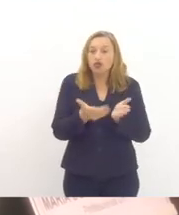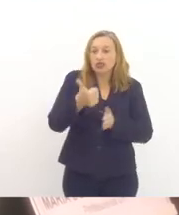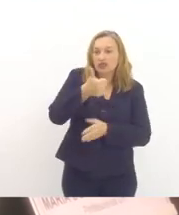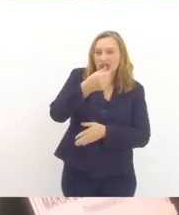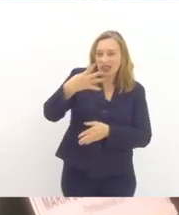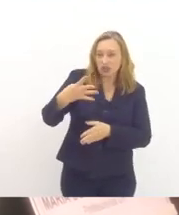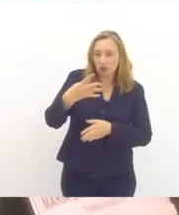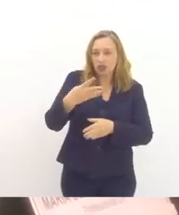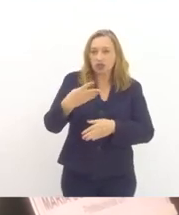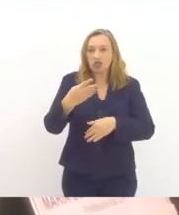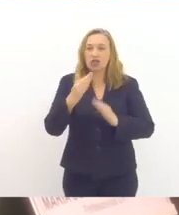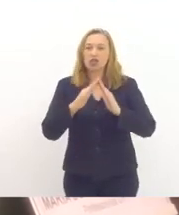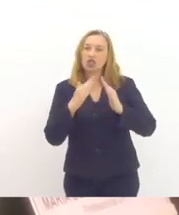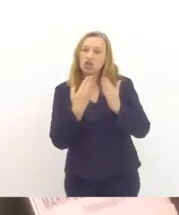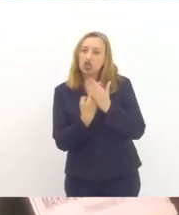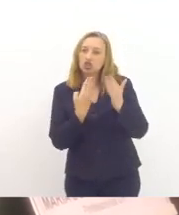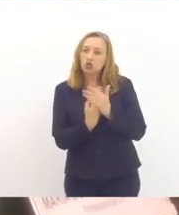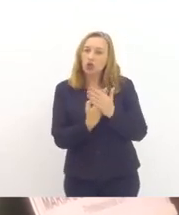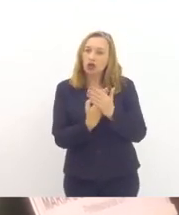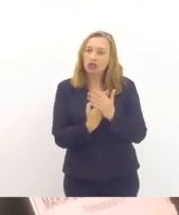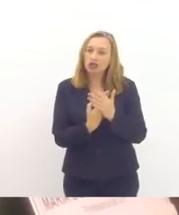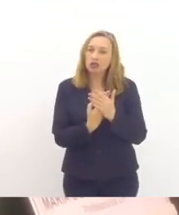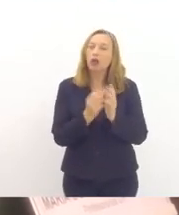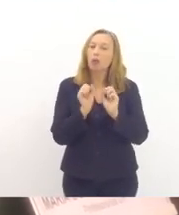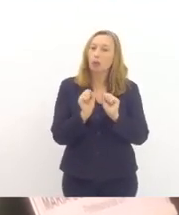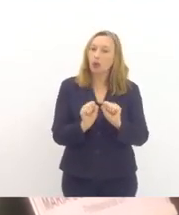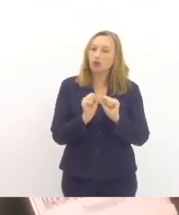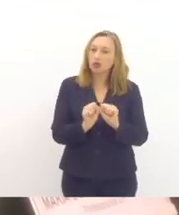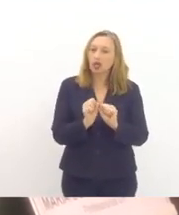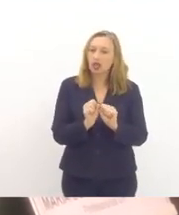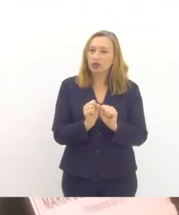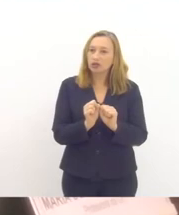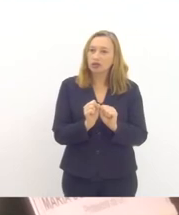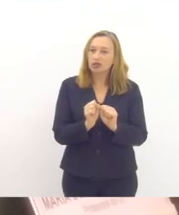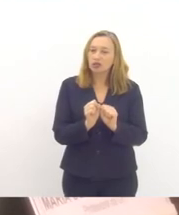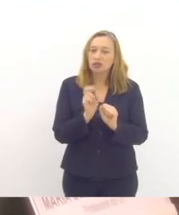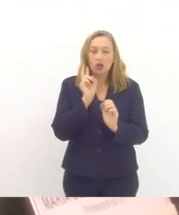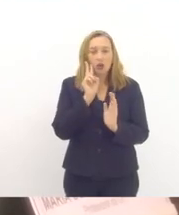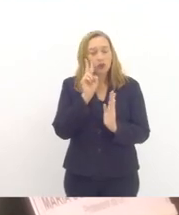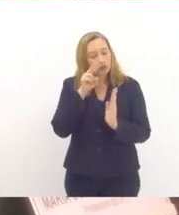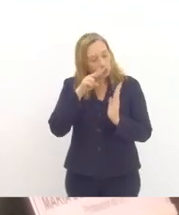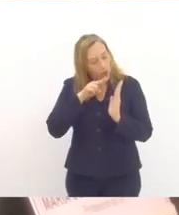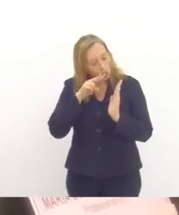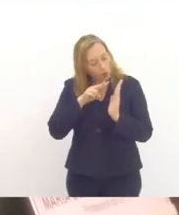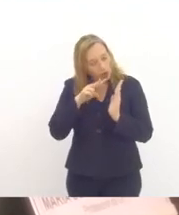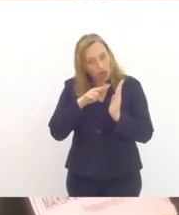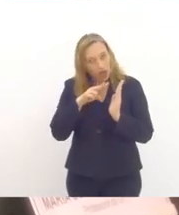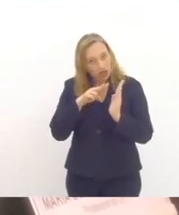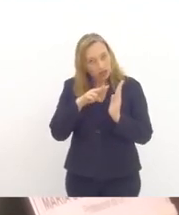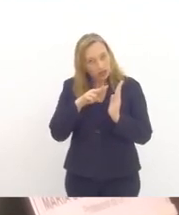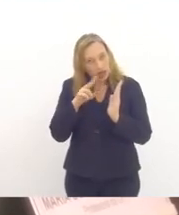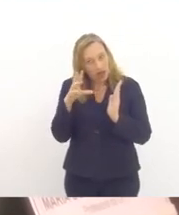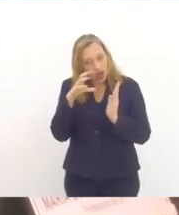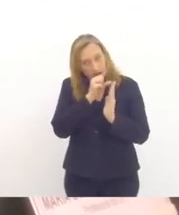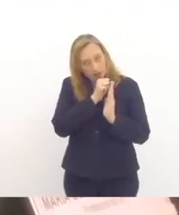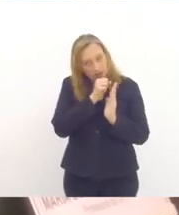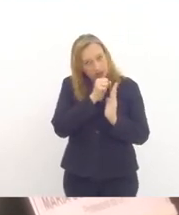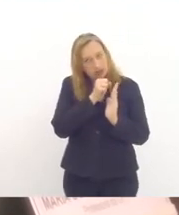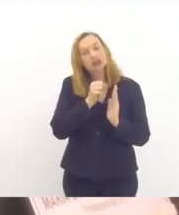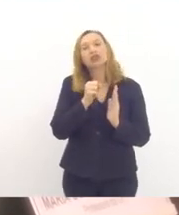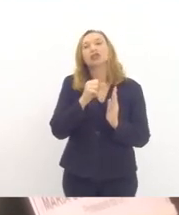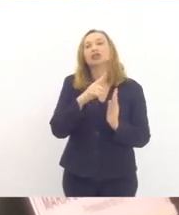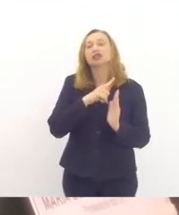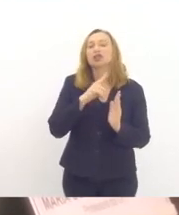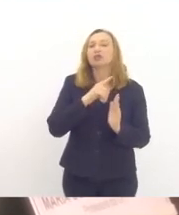14 escolas. E se nós pudermos dar aqui só uma olhada, fazer uma menção mais rápida, nós